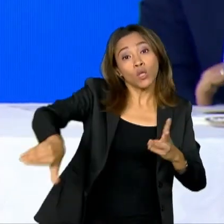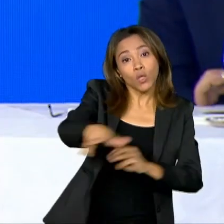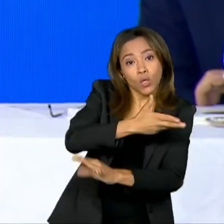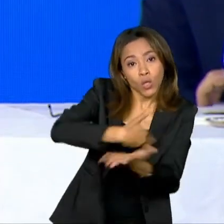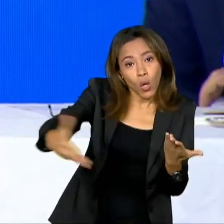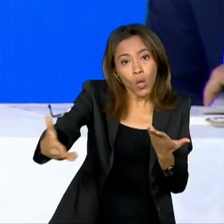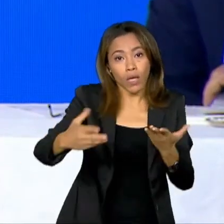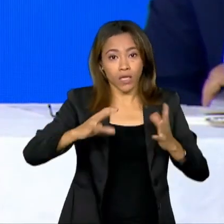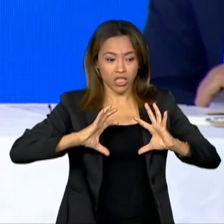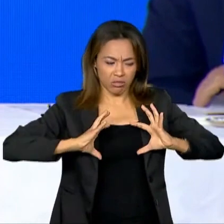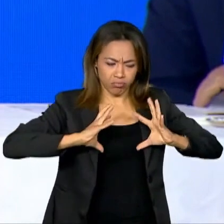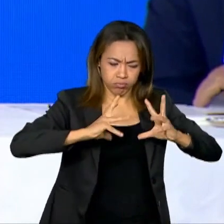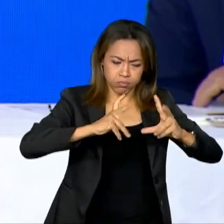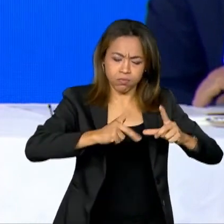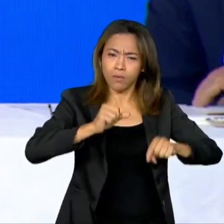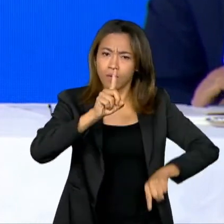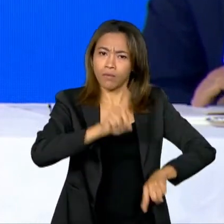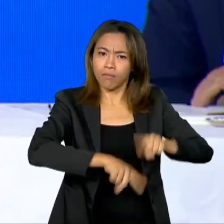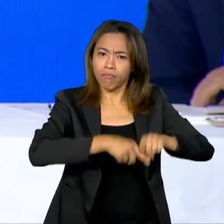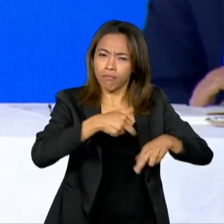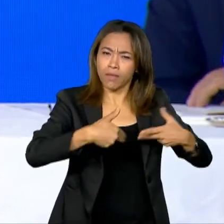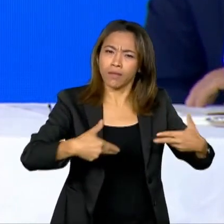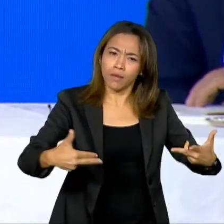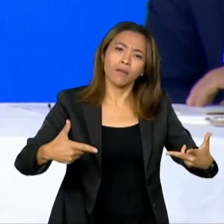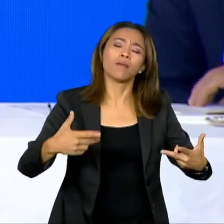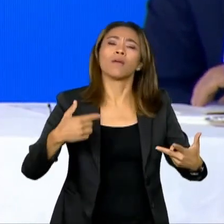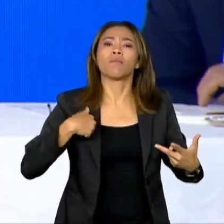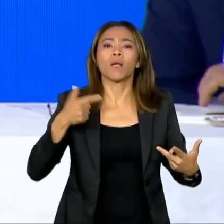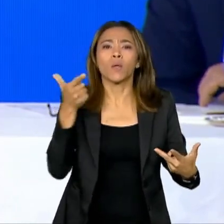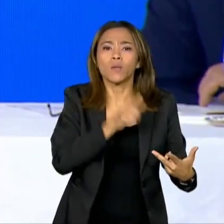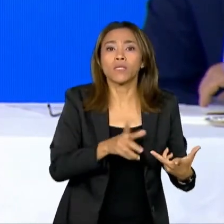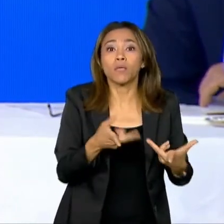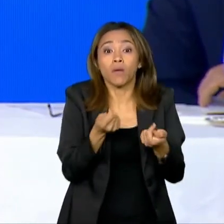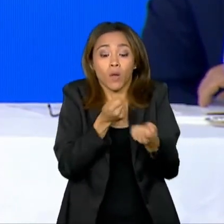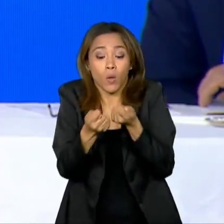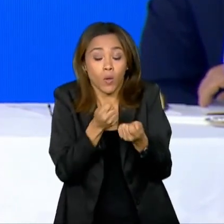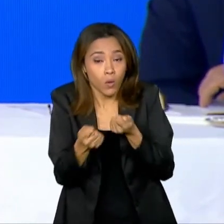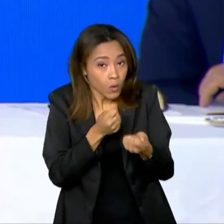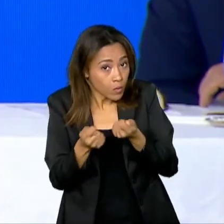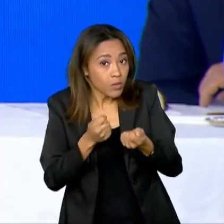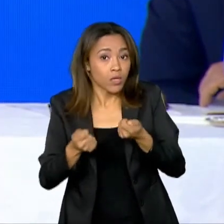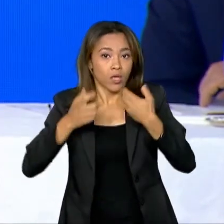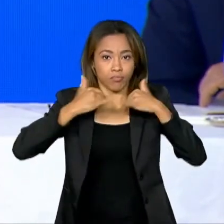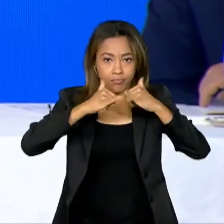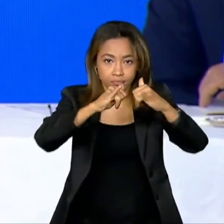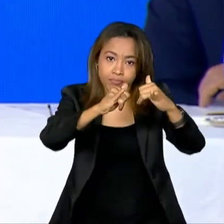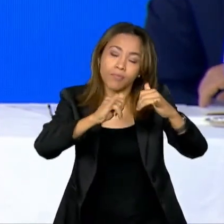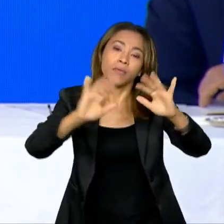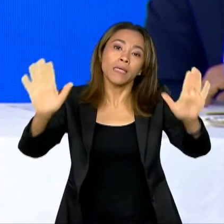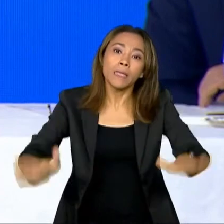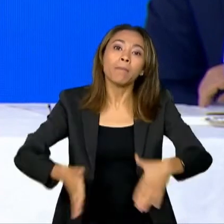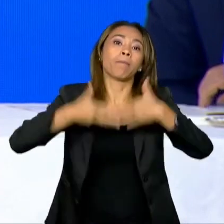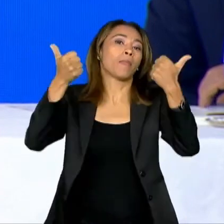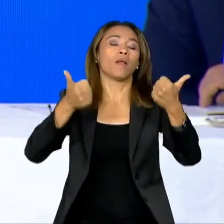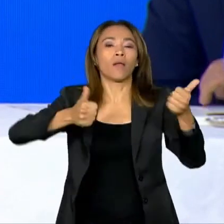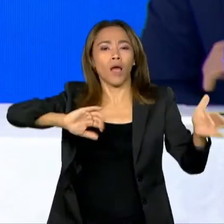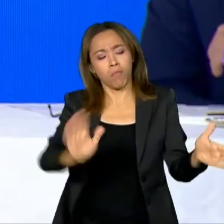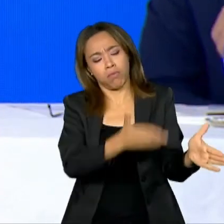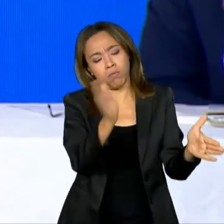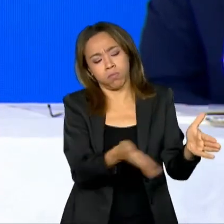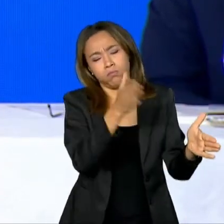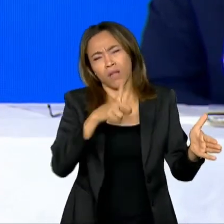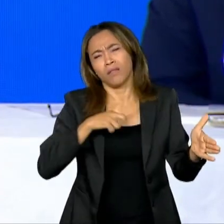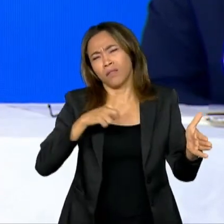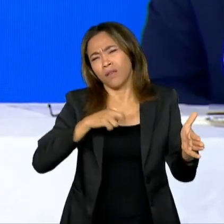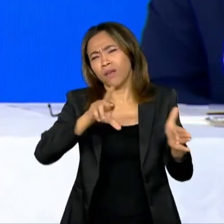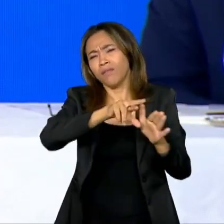máquinas para ganhar eficiência energética e para melhorar a produtividade. Então, essa é uma